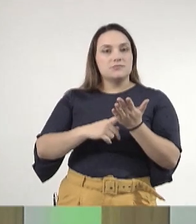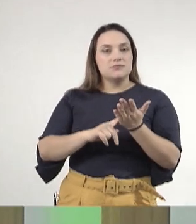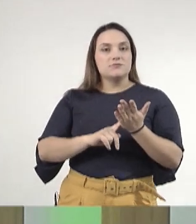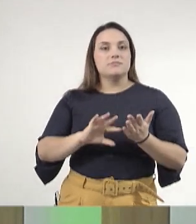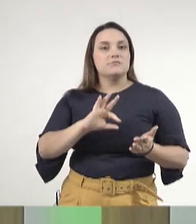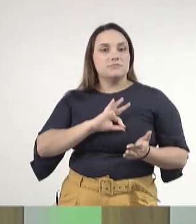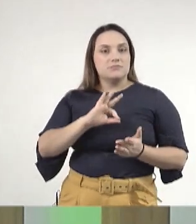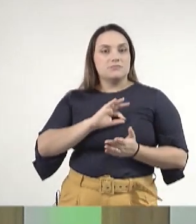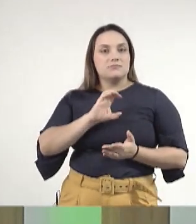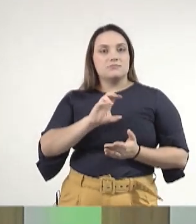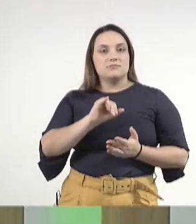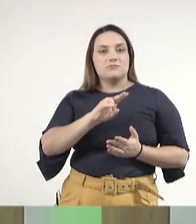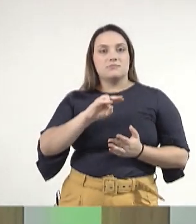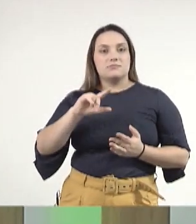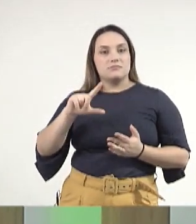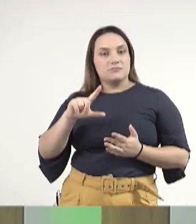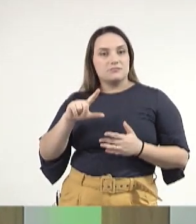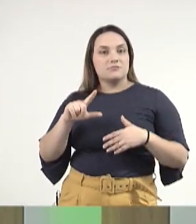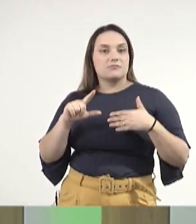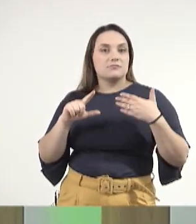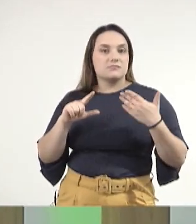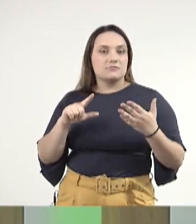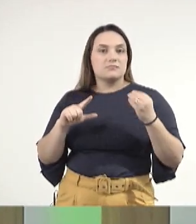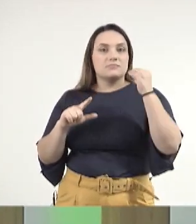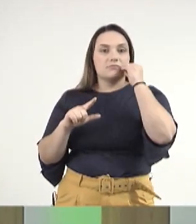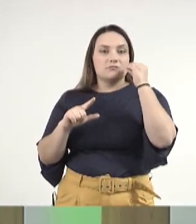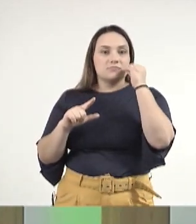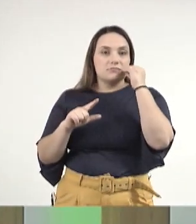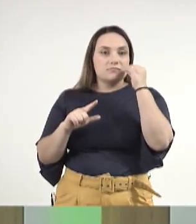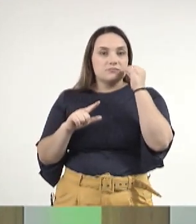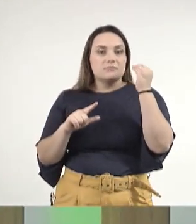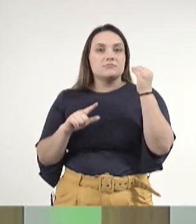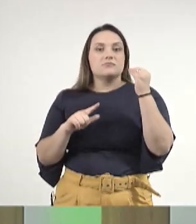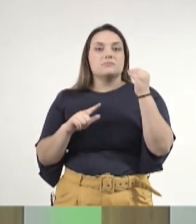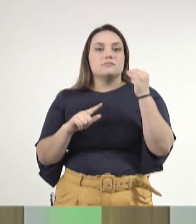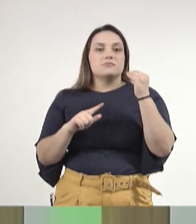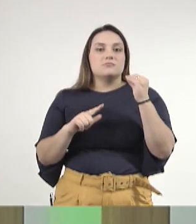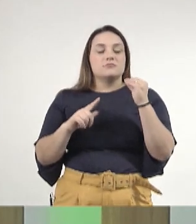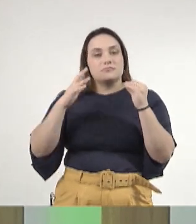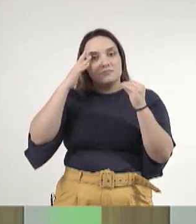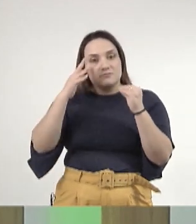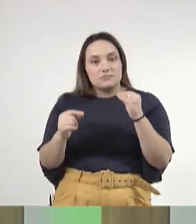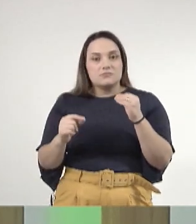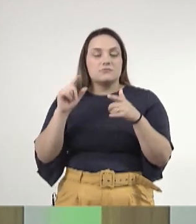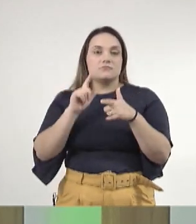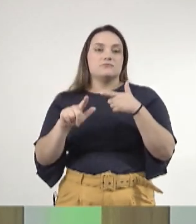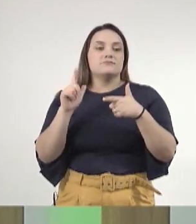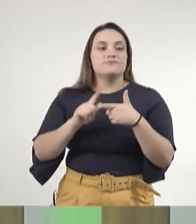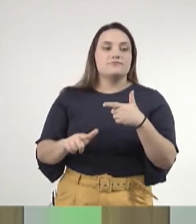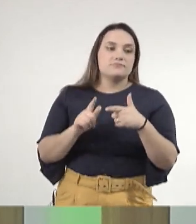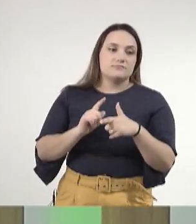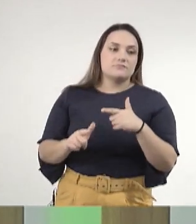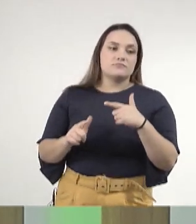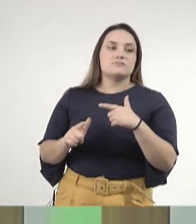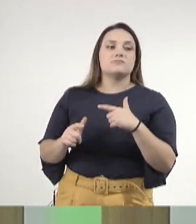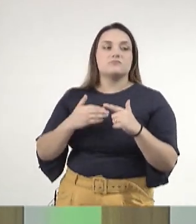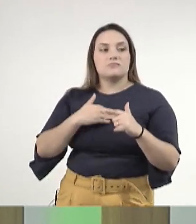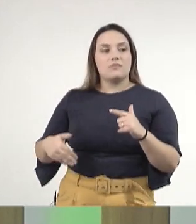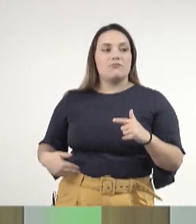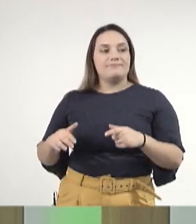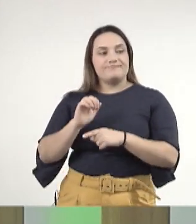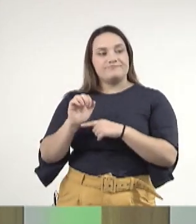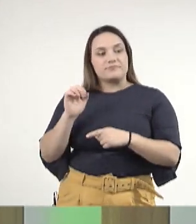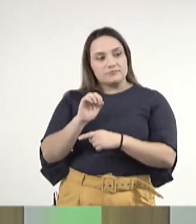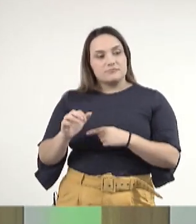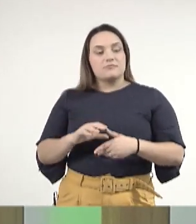dos policiais civis, justamente para encontrar aí um meio termo junto ao governo do estado sobre esse reajuste, essa